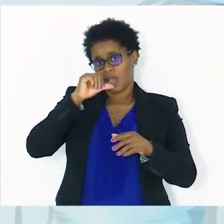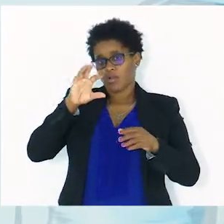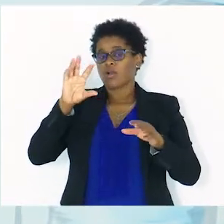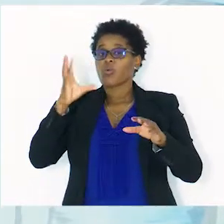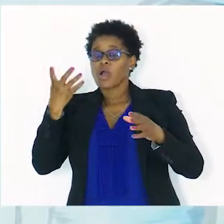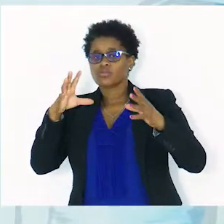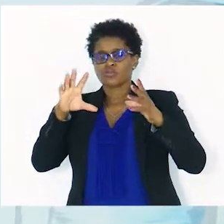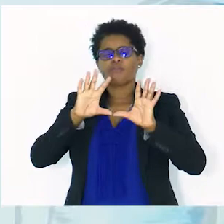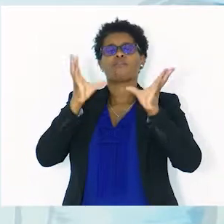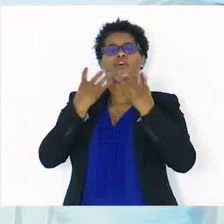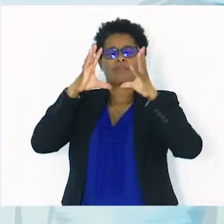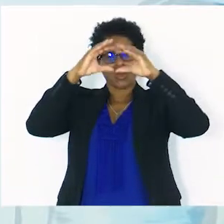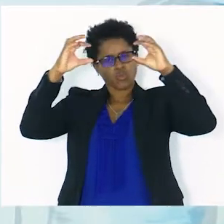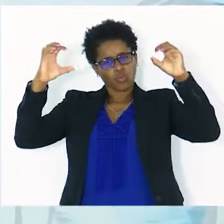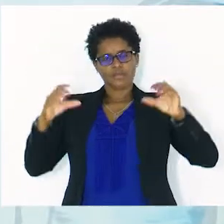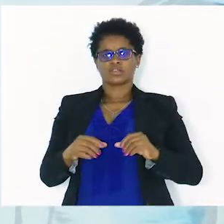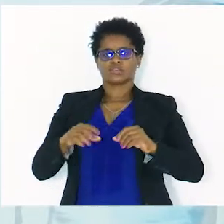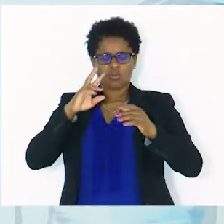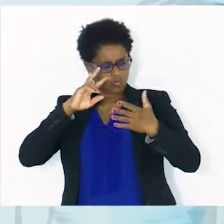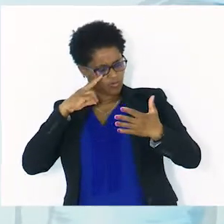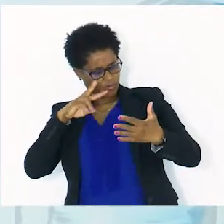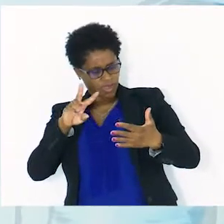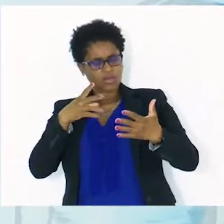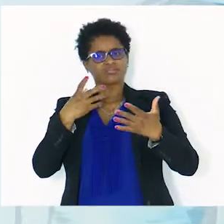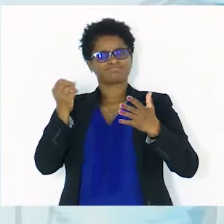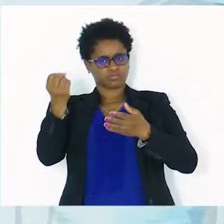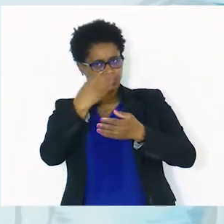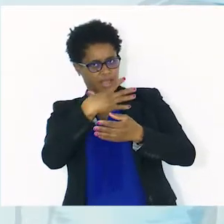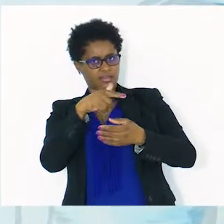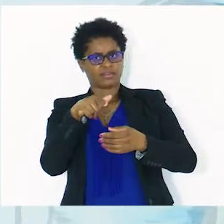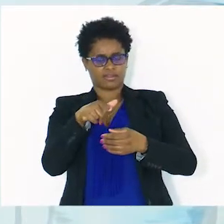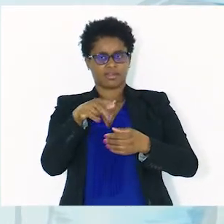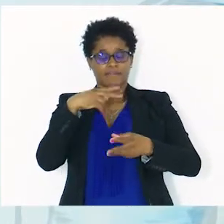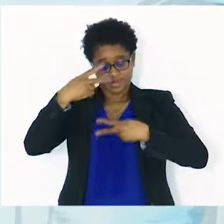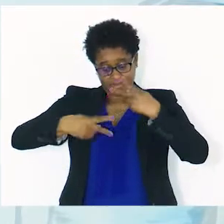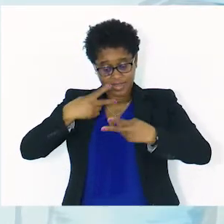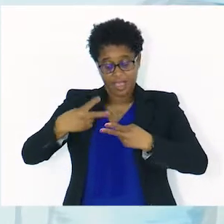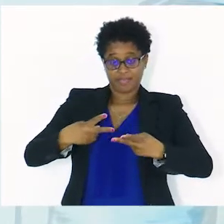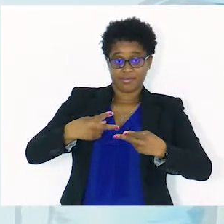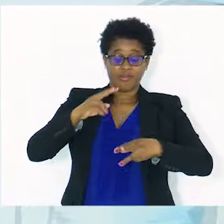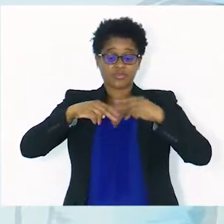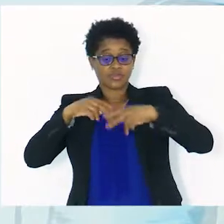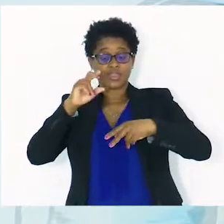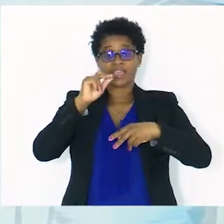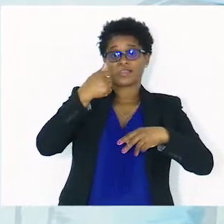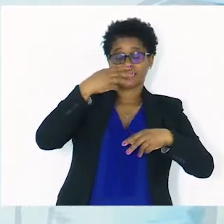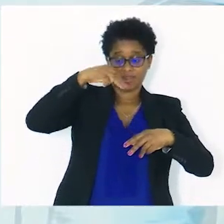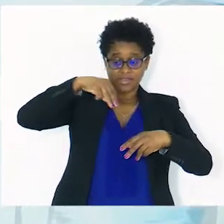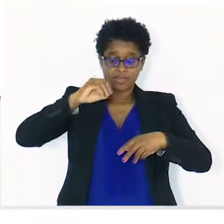as nuvens. Então, observem o slide aqui para analisarmos a composição da atmosfera.